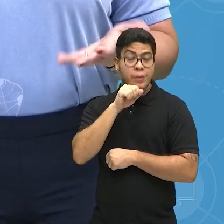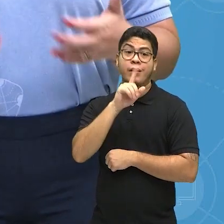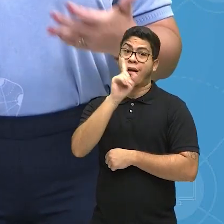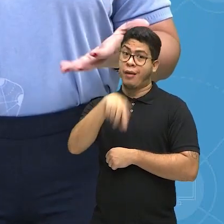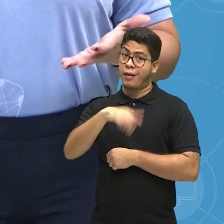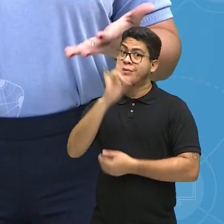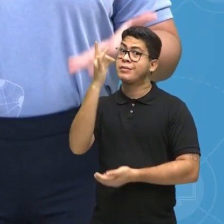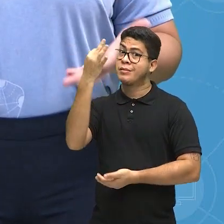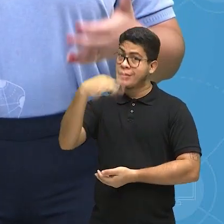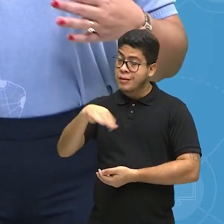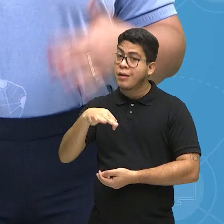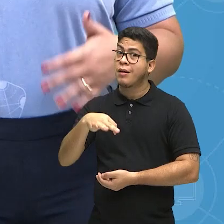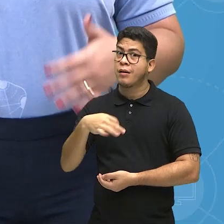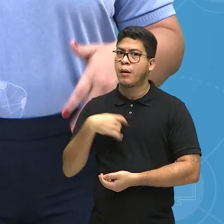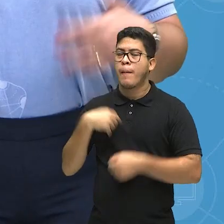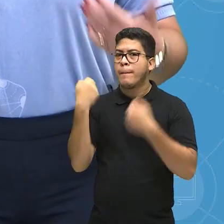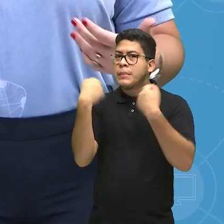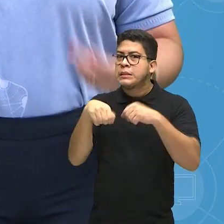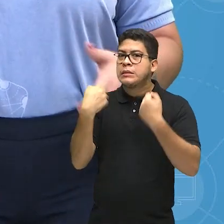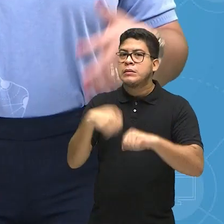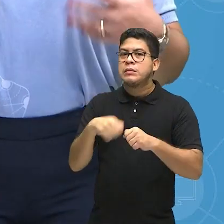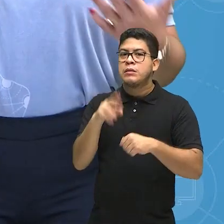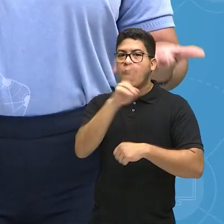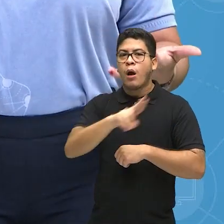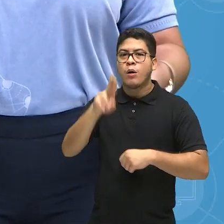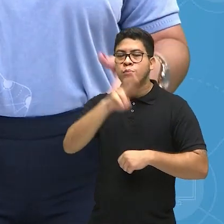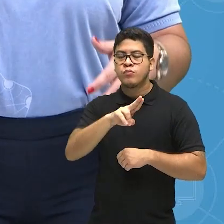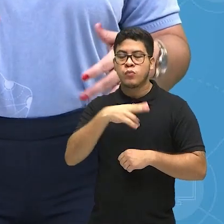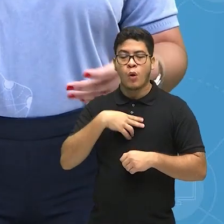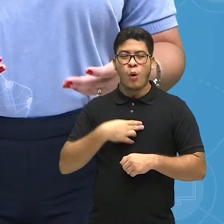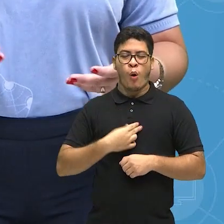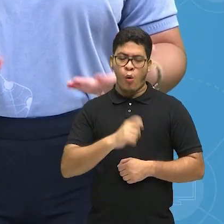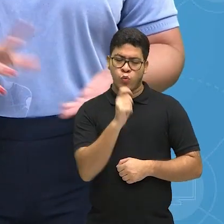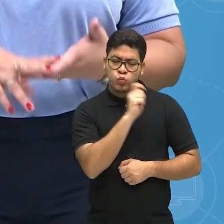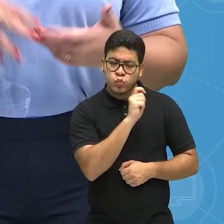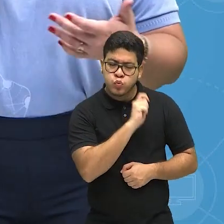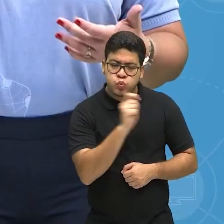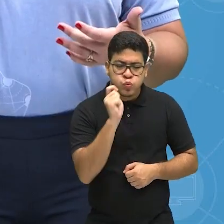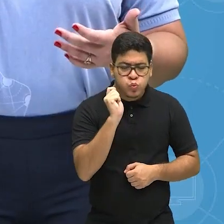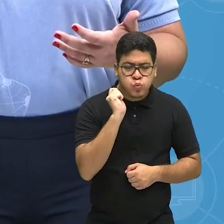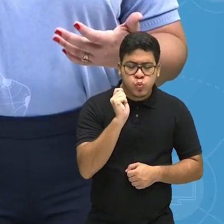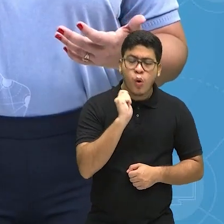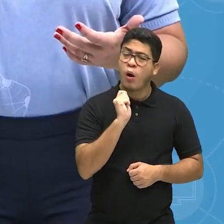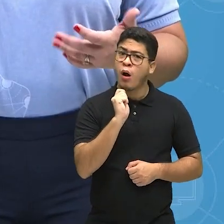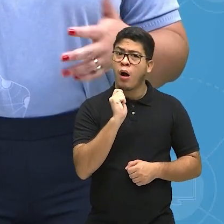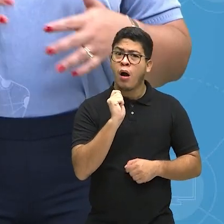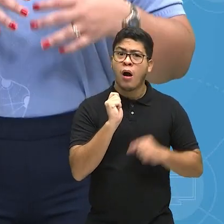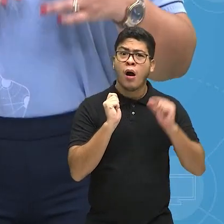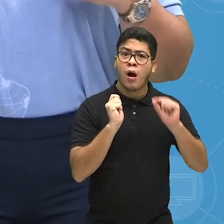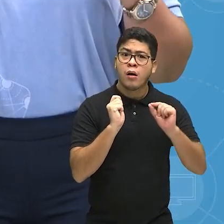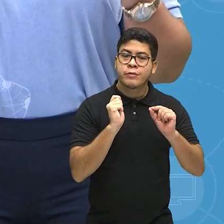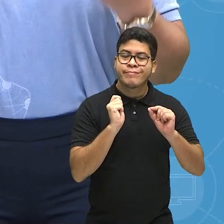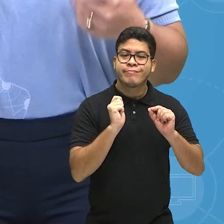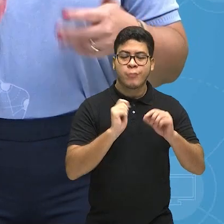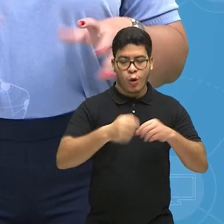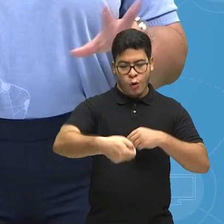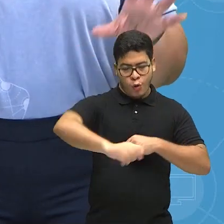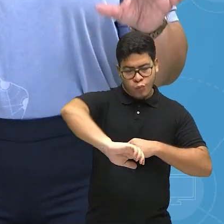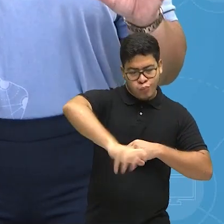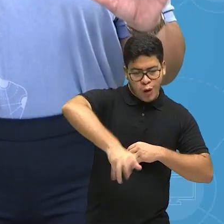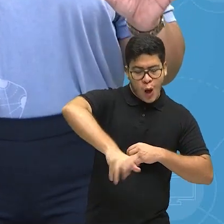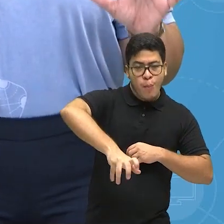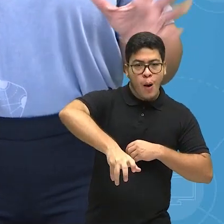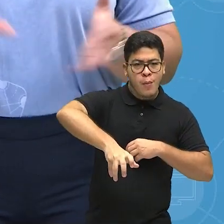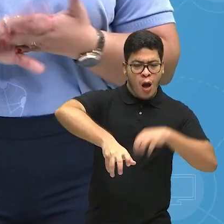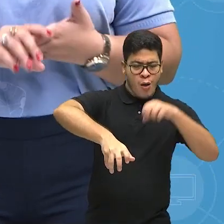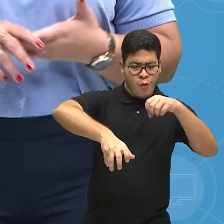Usar conscientemente o uso da água, vai escovar o dente, vocês já sabem, desliga a torneira, tomar um banho, não deixar lá a água escorrendo